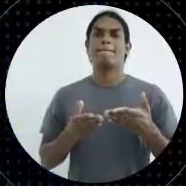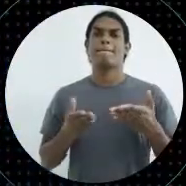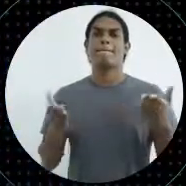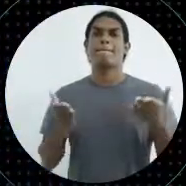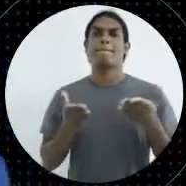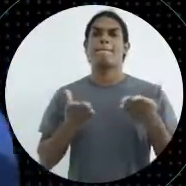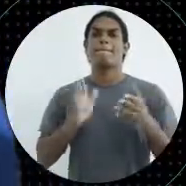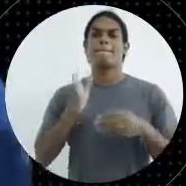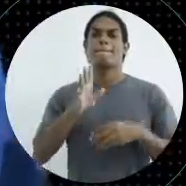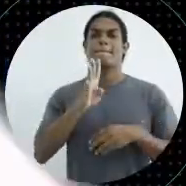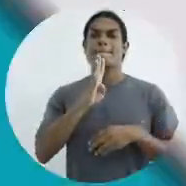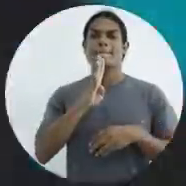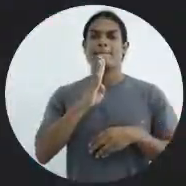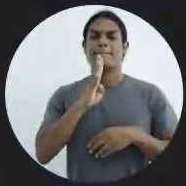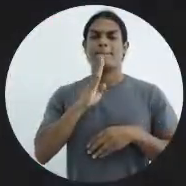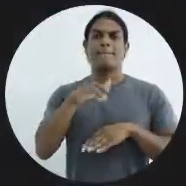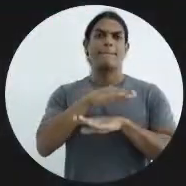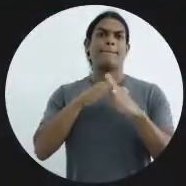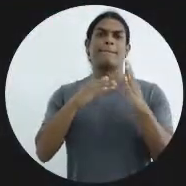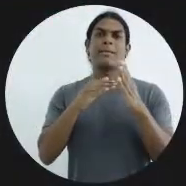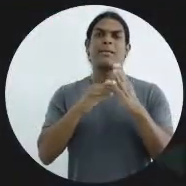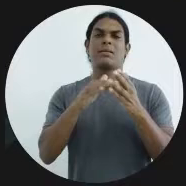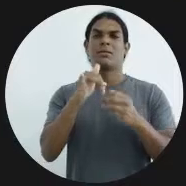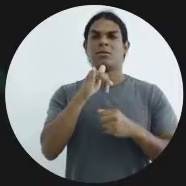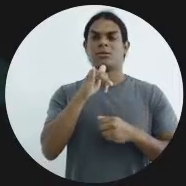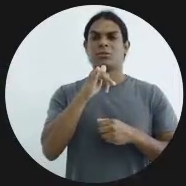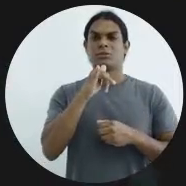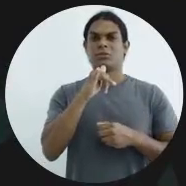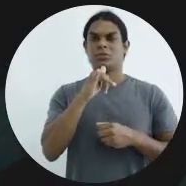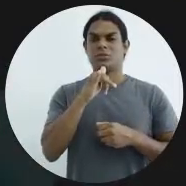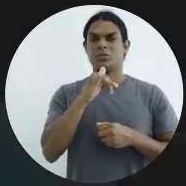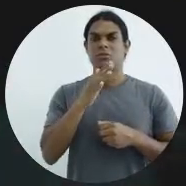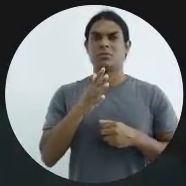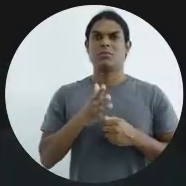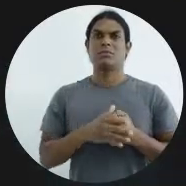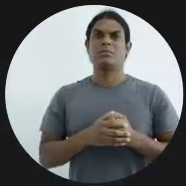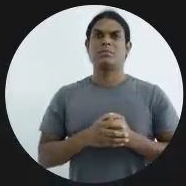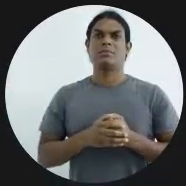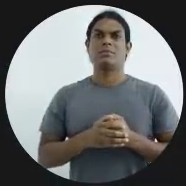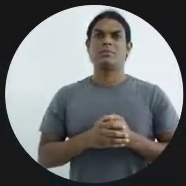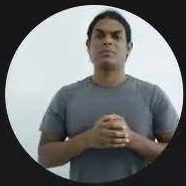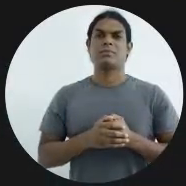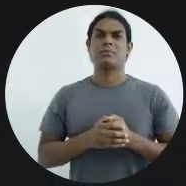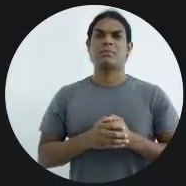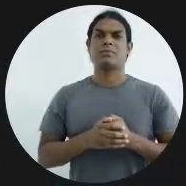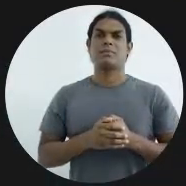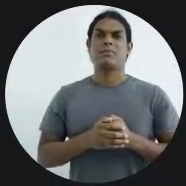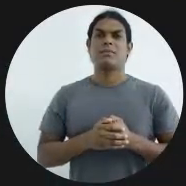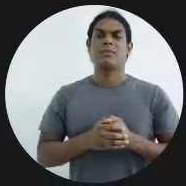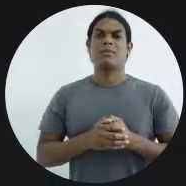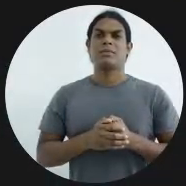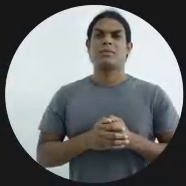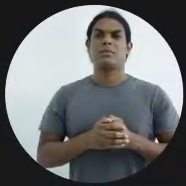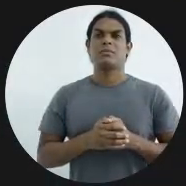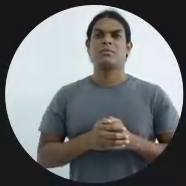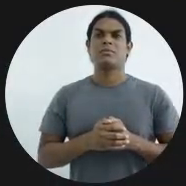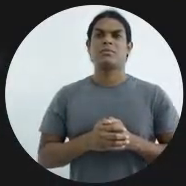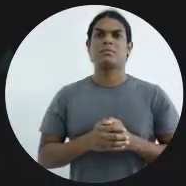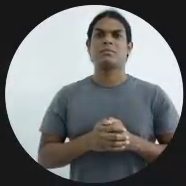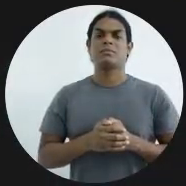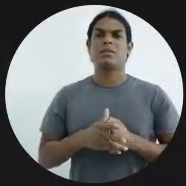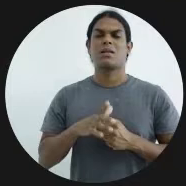e todos os exemplos ele vai ter essa função read, você pode ver aí no slide, selecionando por tag, que você tem